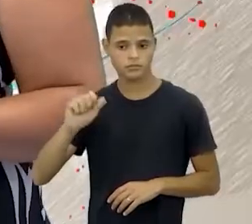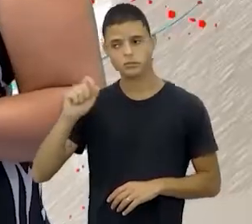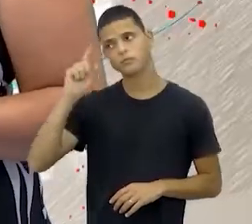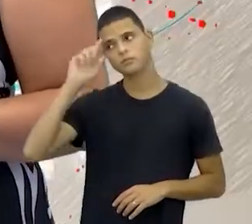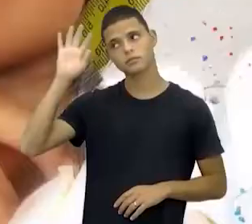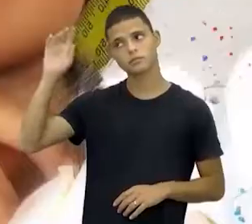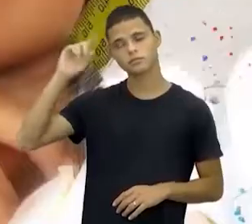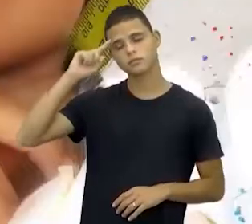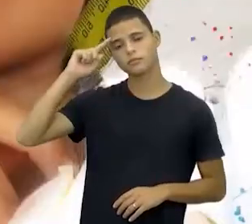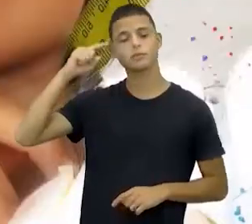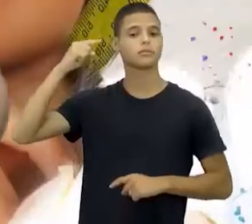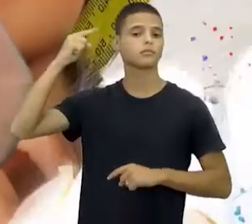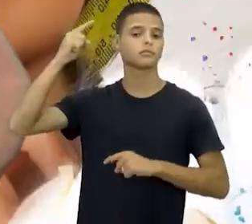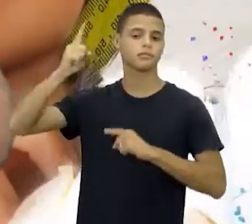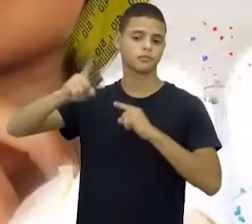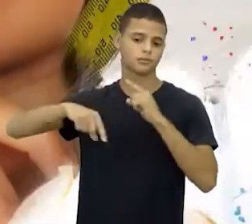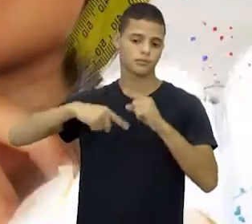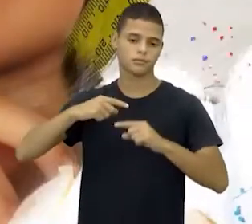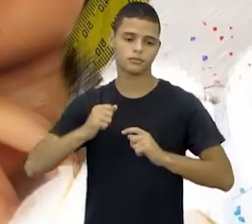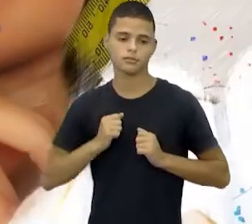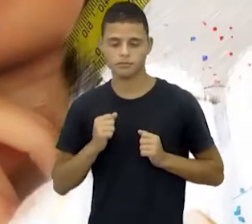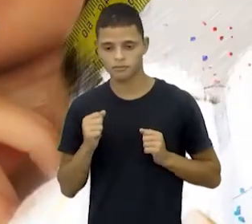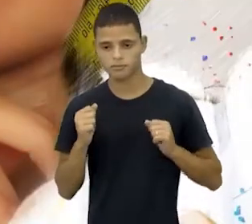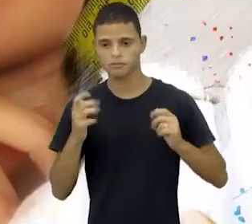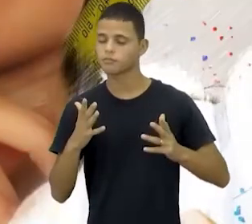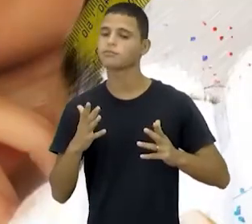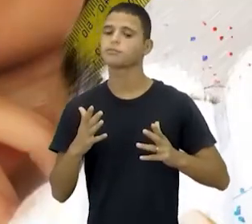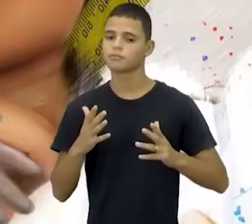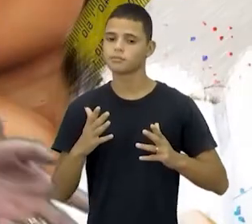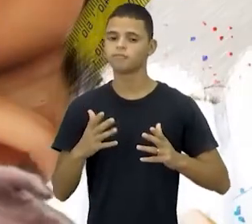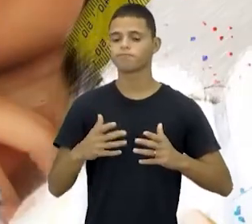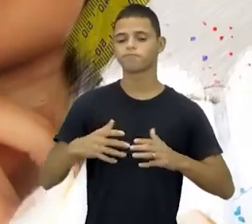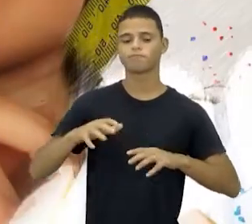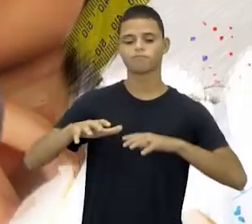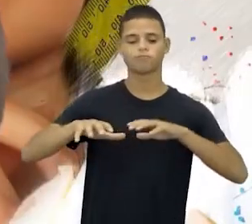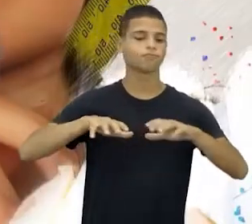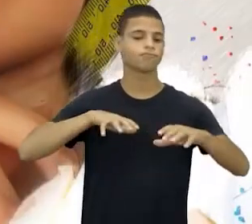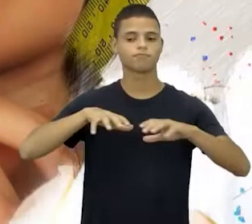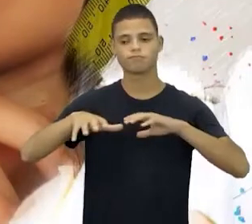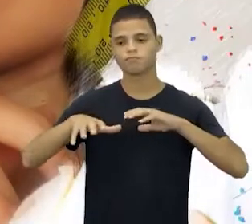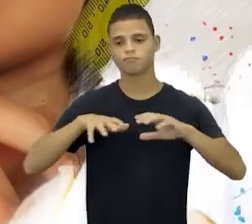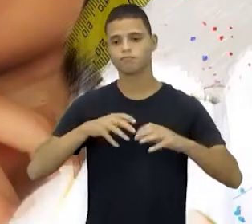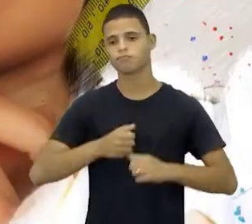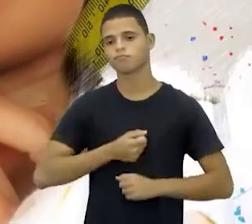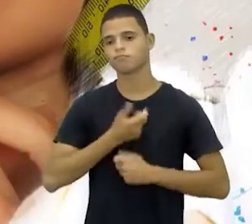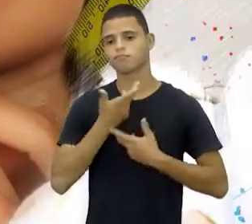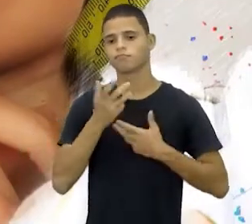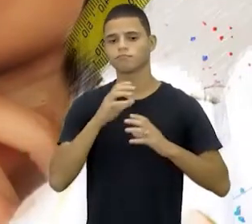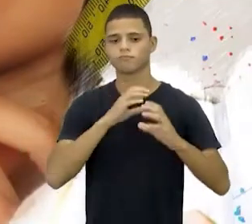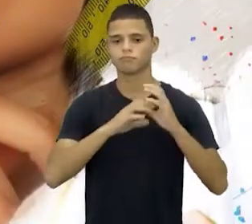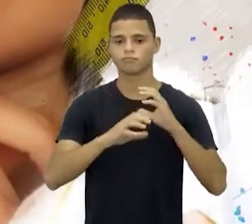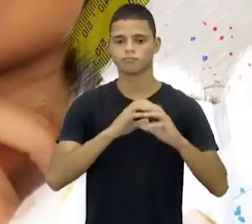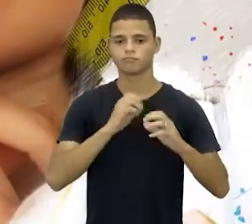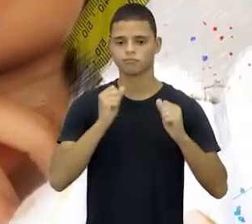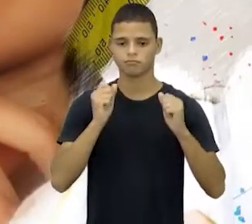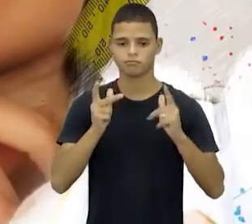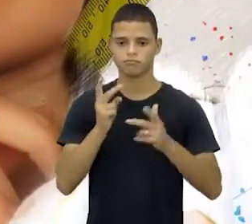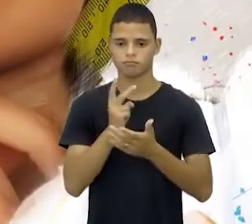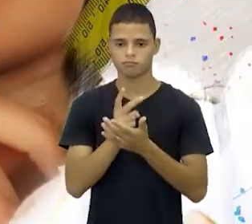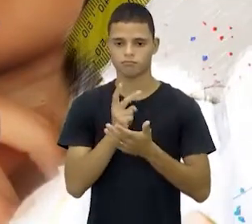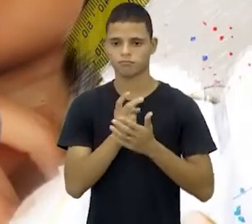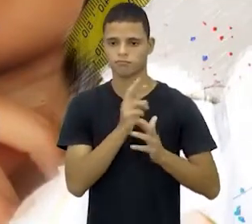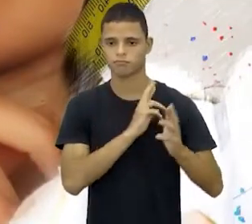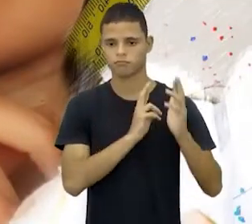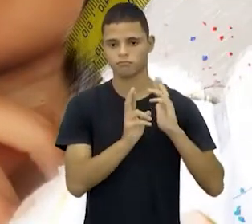E depois ela traz de forma aí, através do corpo, a movimentação, a comunicação interpessoal. Sempre associando essas duas formas